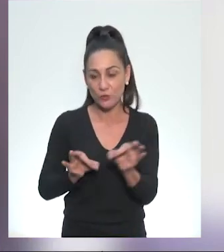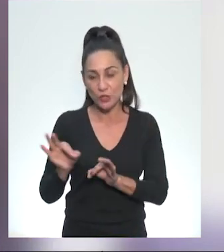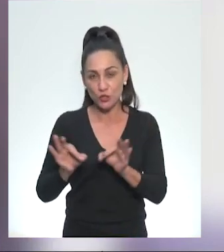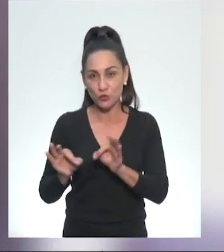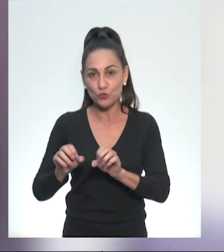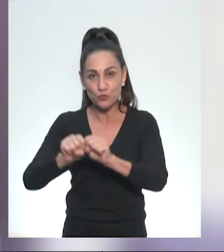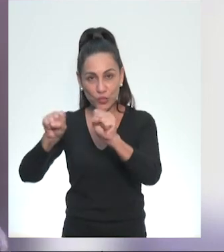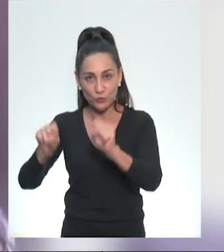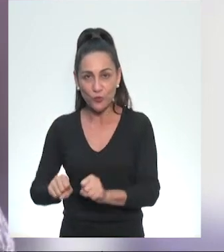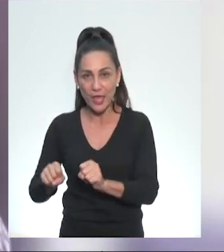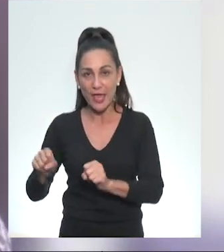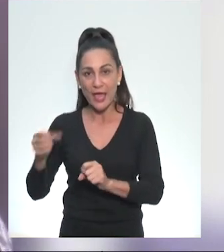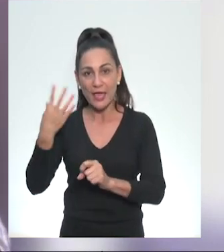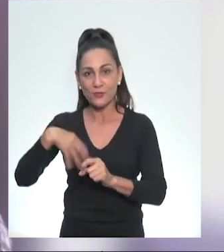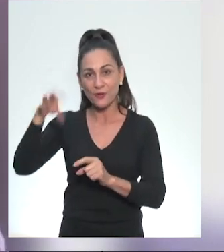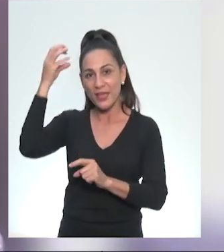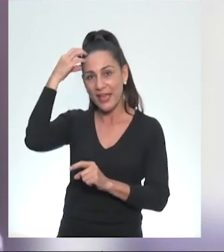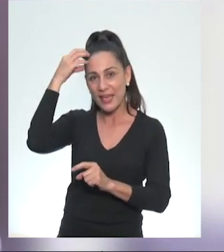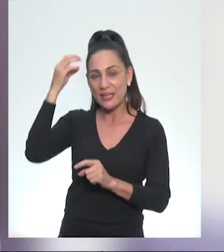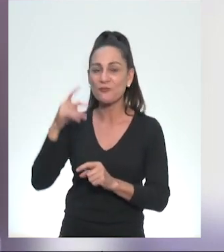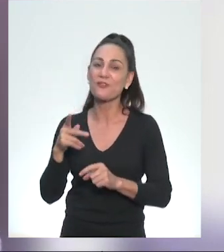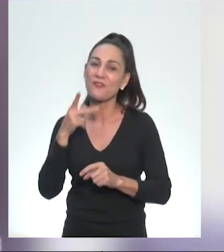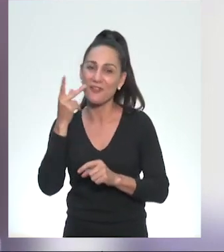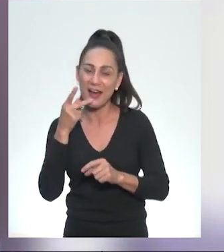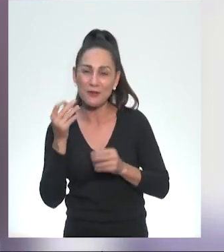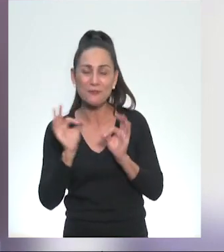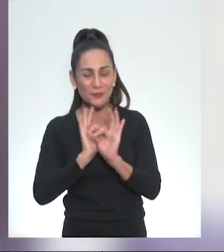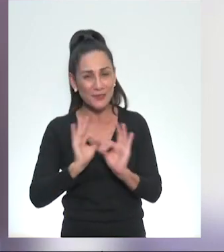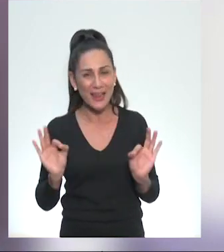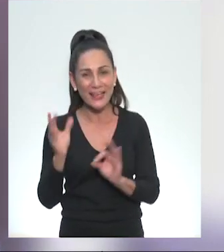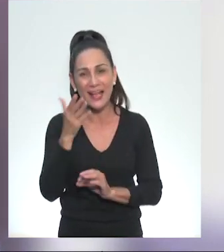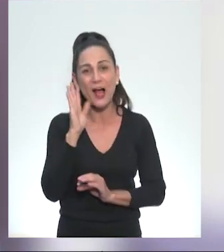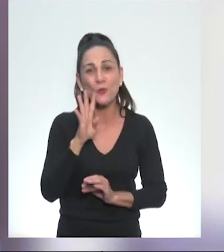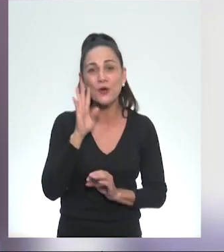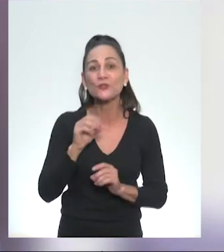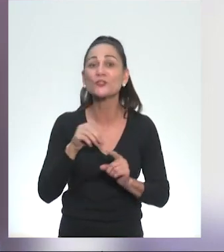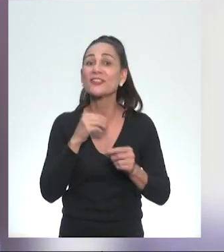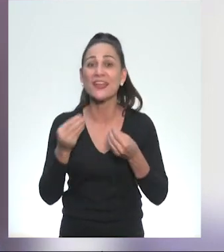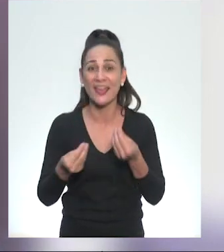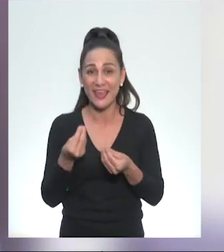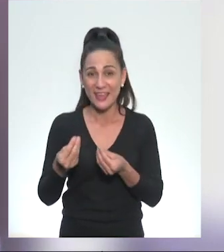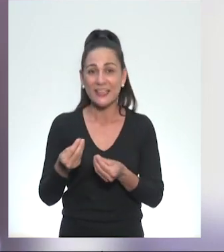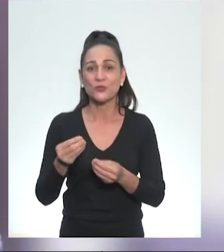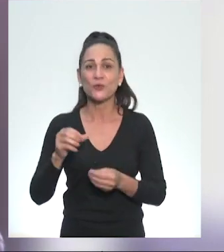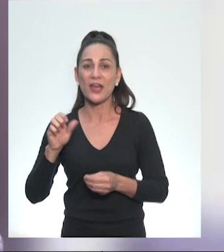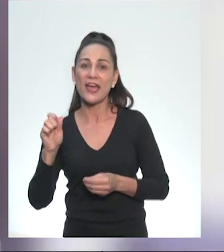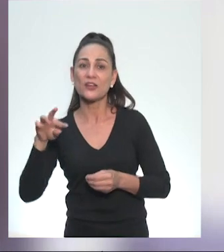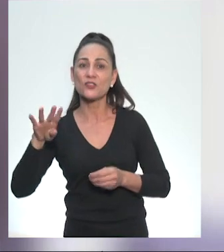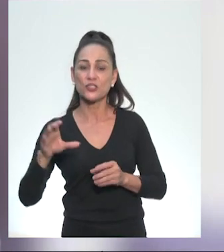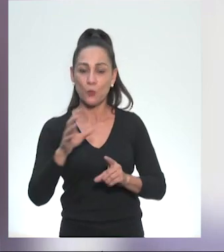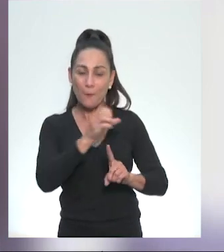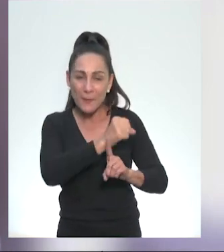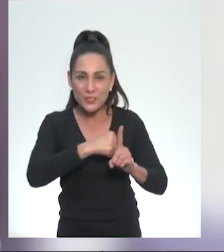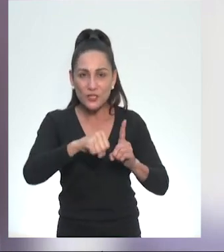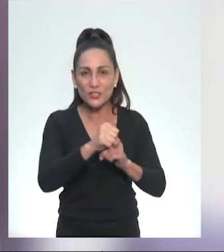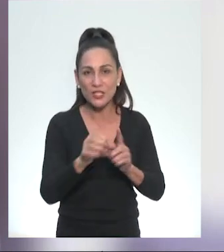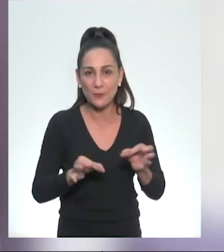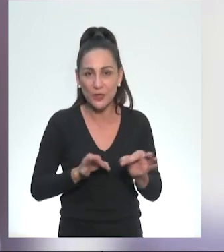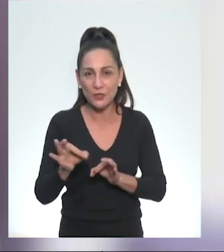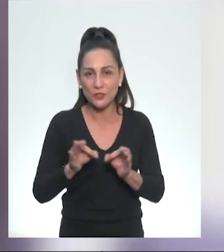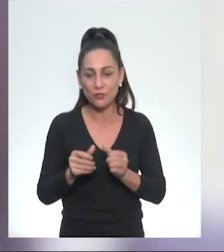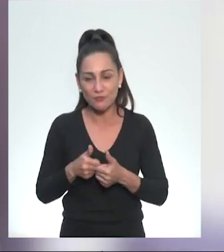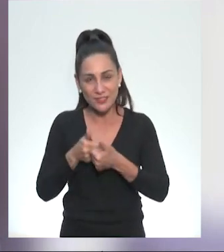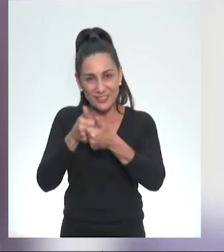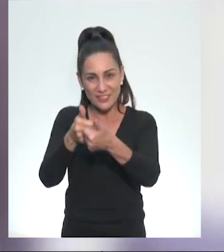tinha os ministros, ou melhor, eu falo muito bacana quando a gente pensa no eurocentrismo, né? Que a gente vai falar que uma sociedade organizada se